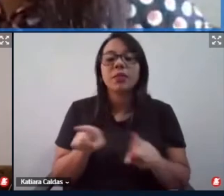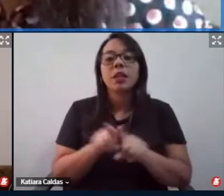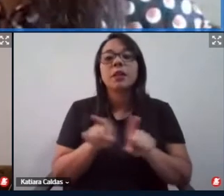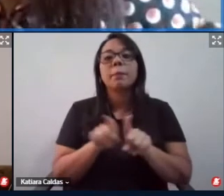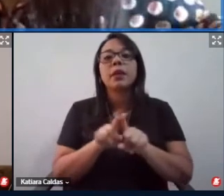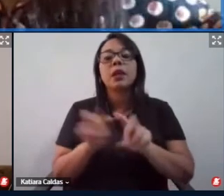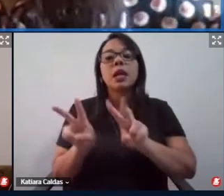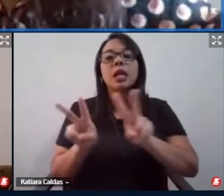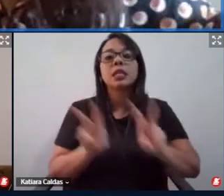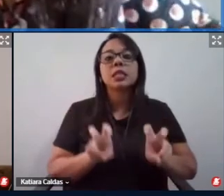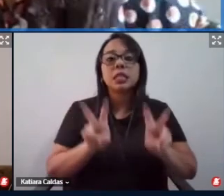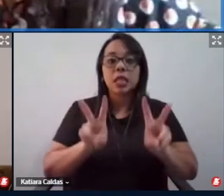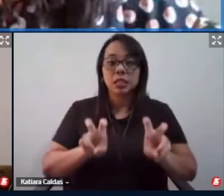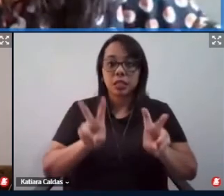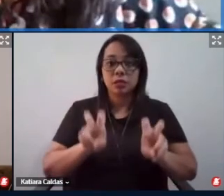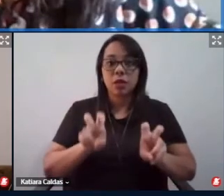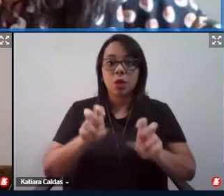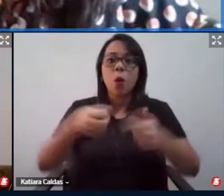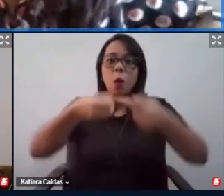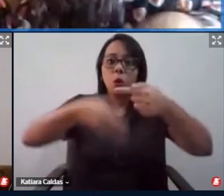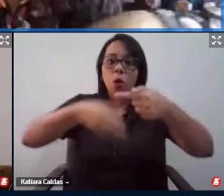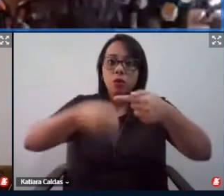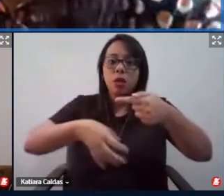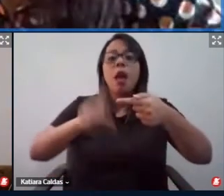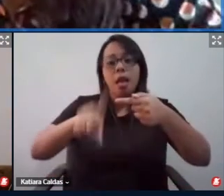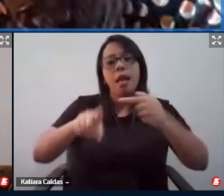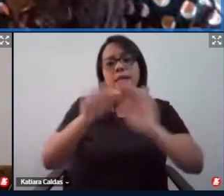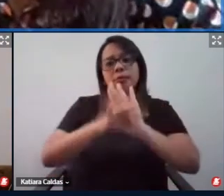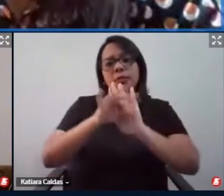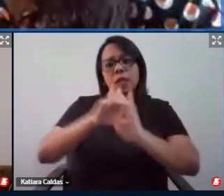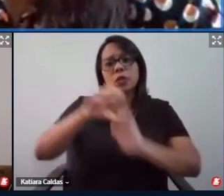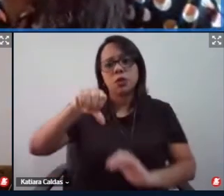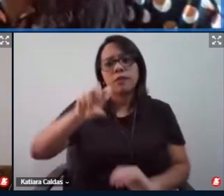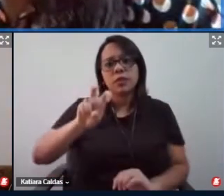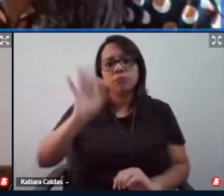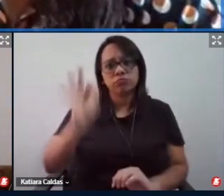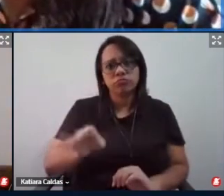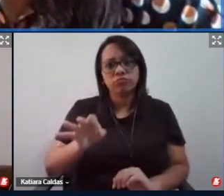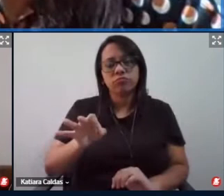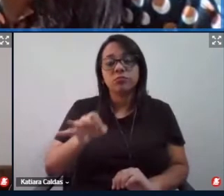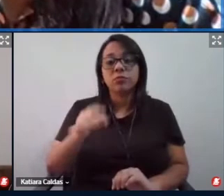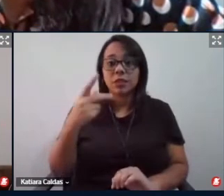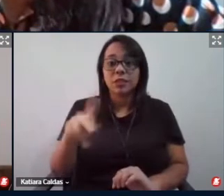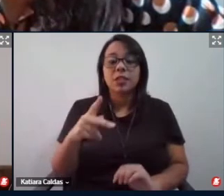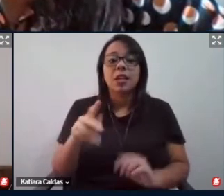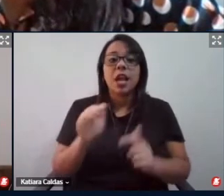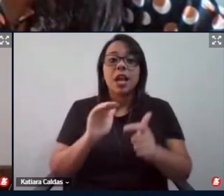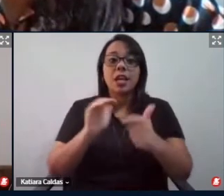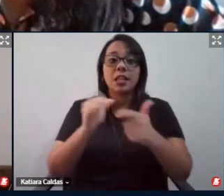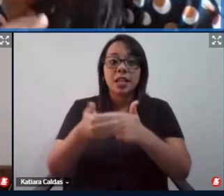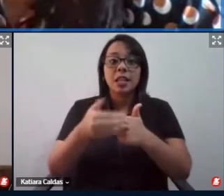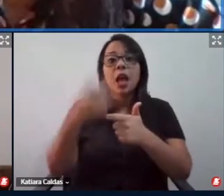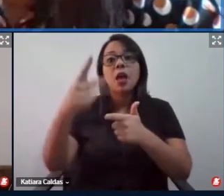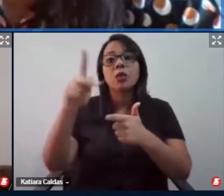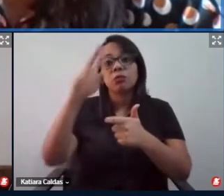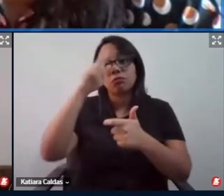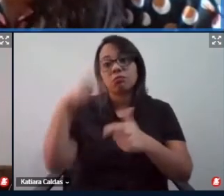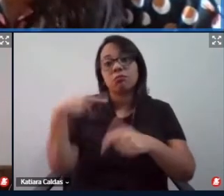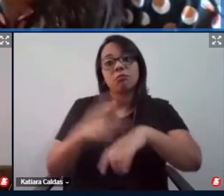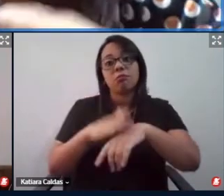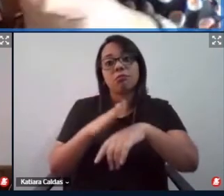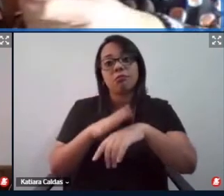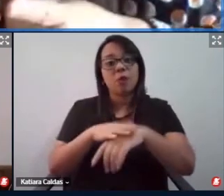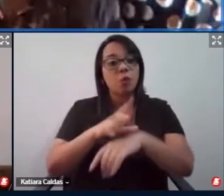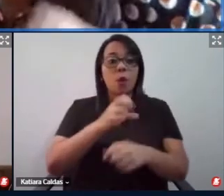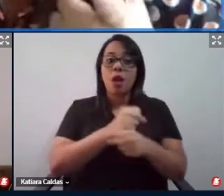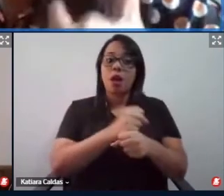do glossário realmente foi no texto de 95. O sinais-termo é a inclusão tua agora. Não está no de